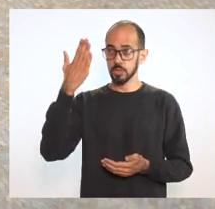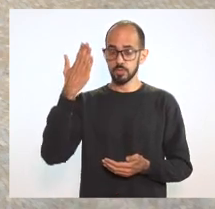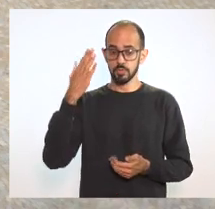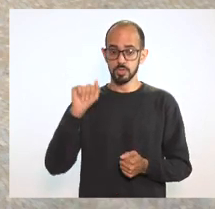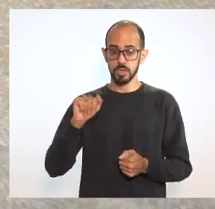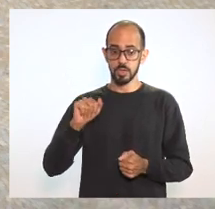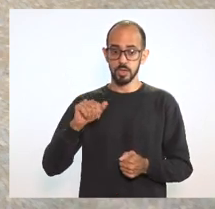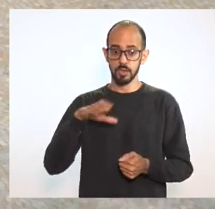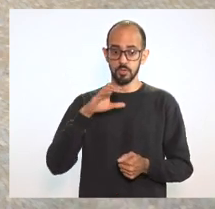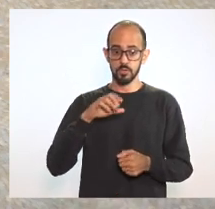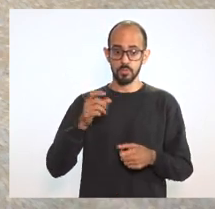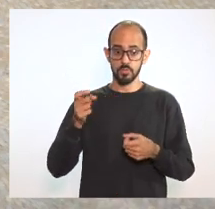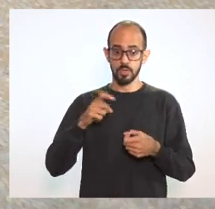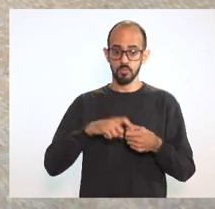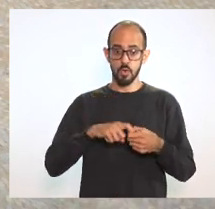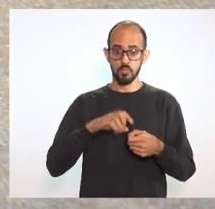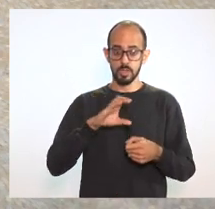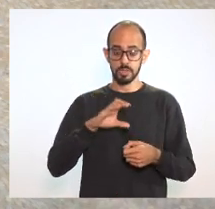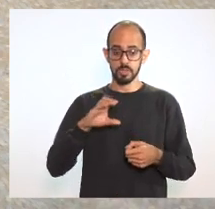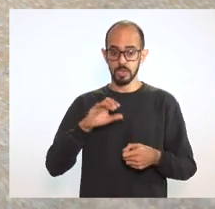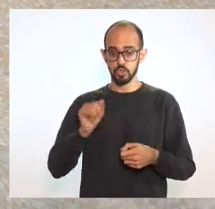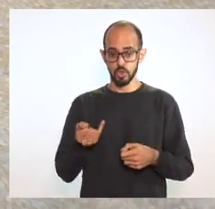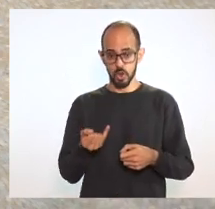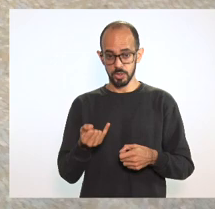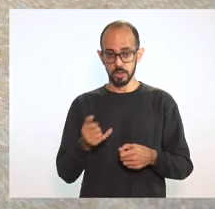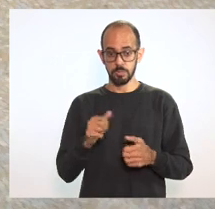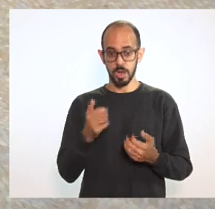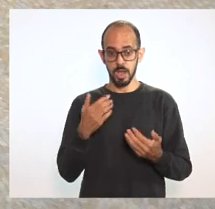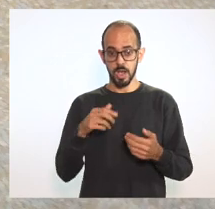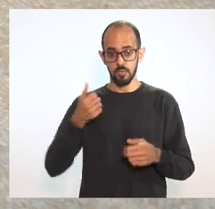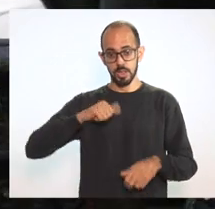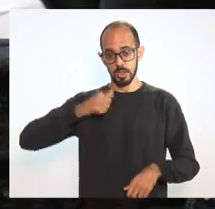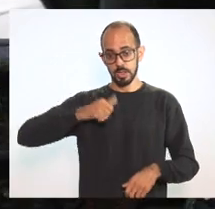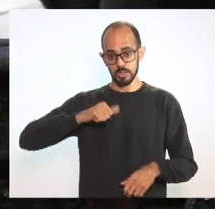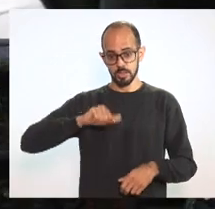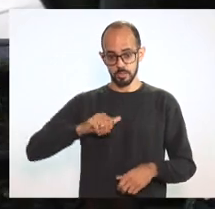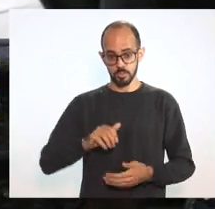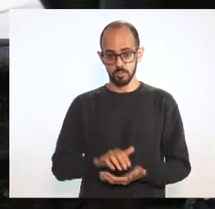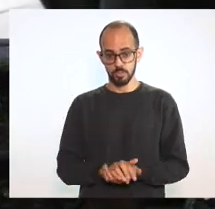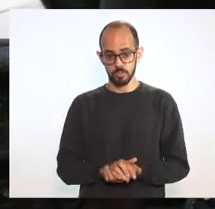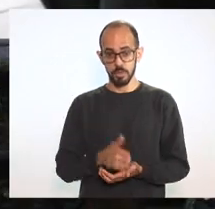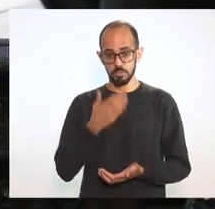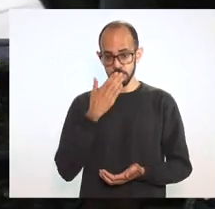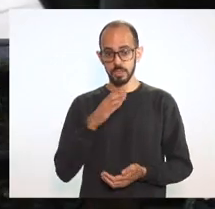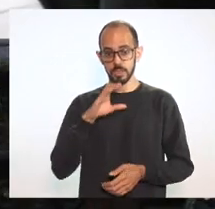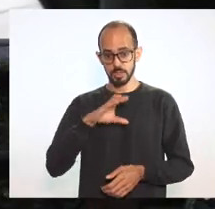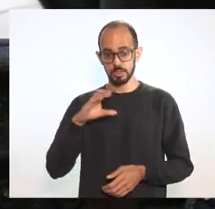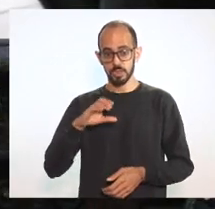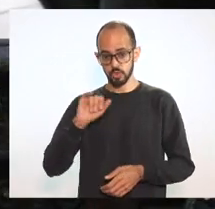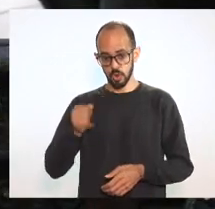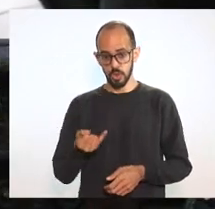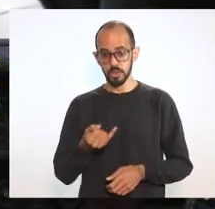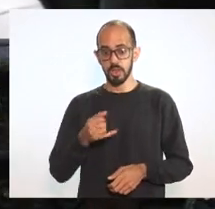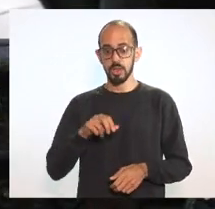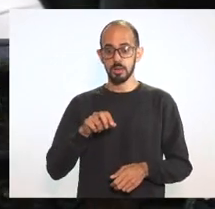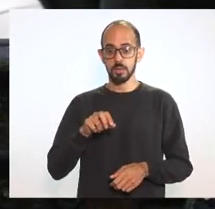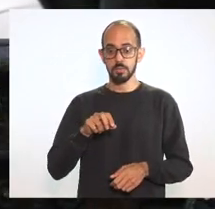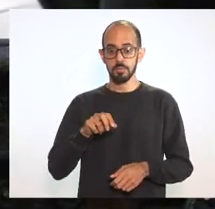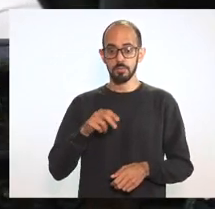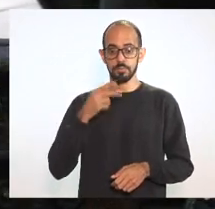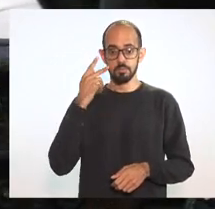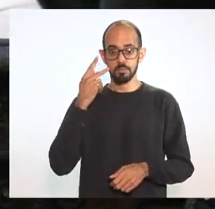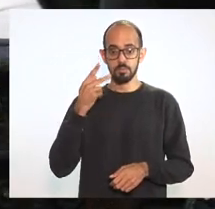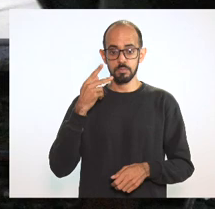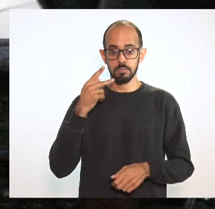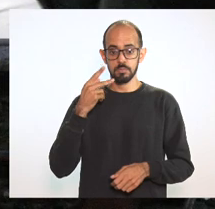CCJ para que deputado eu não decida Samuel, sozinho. Peço ao CCJ que possa se manifestar até